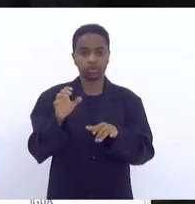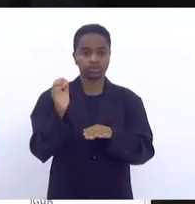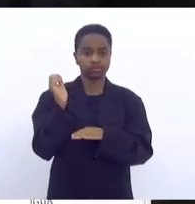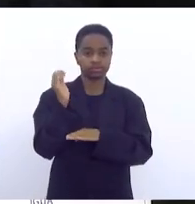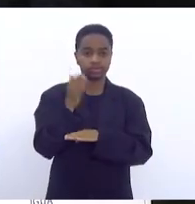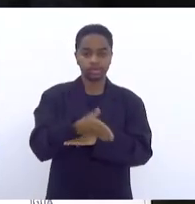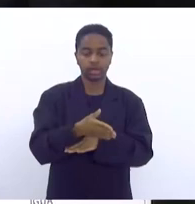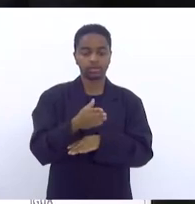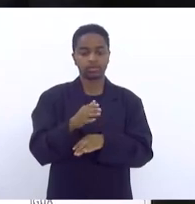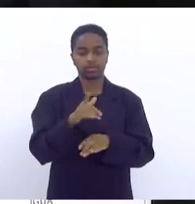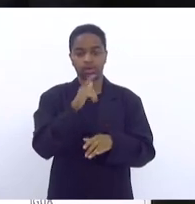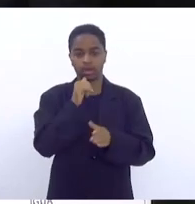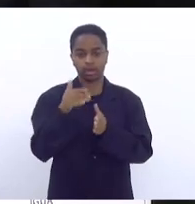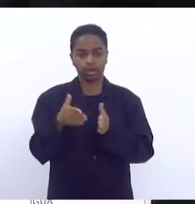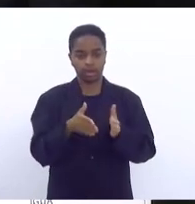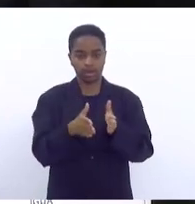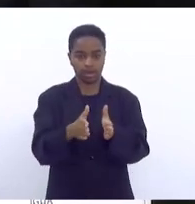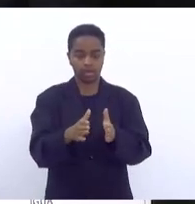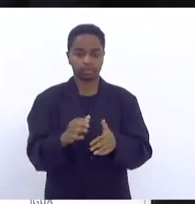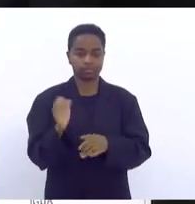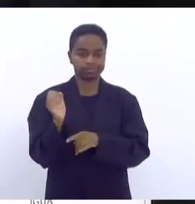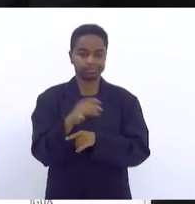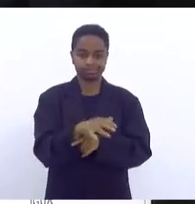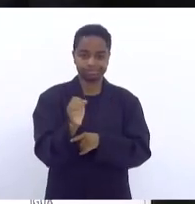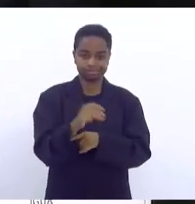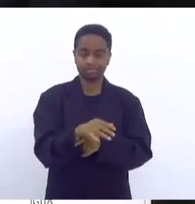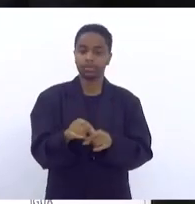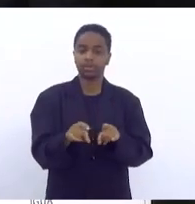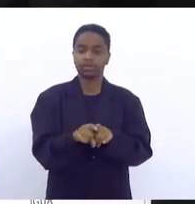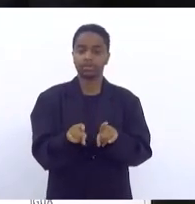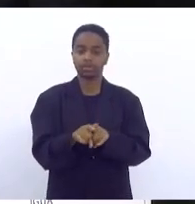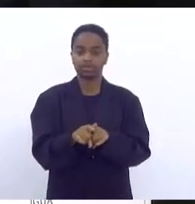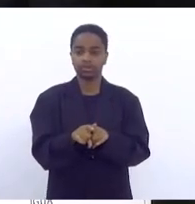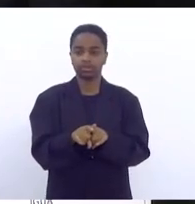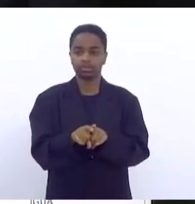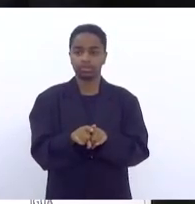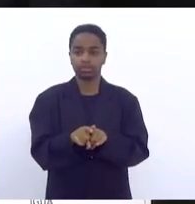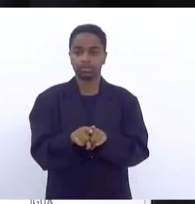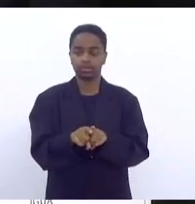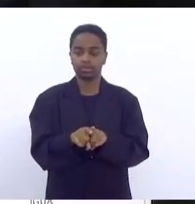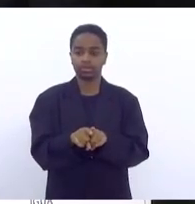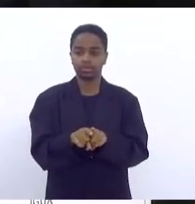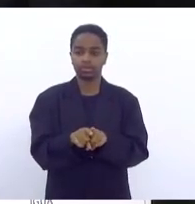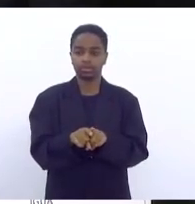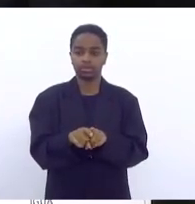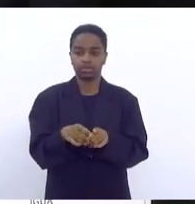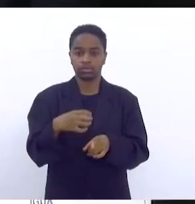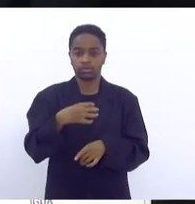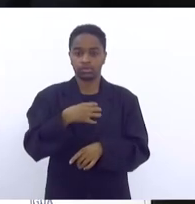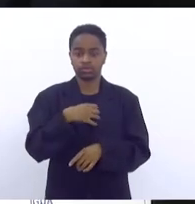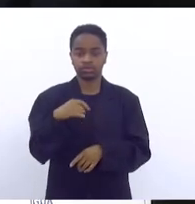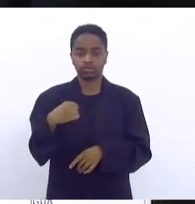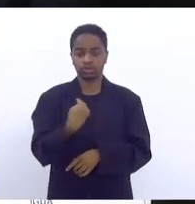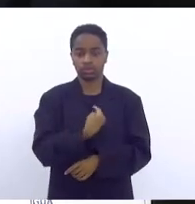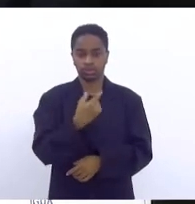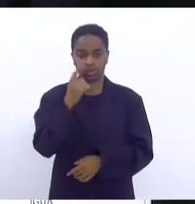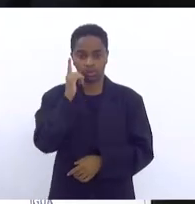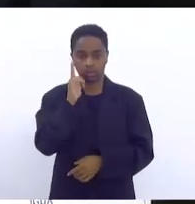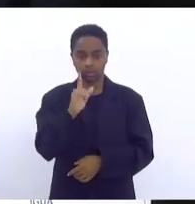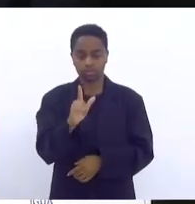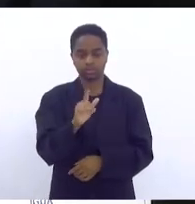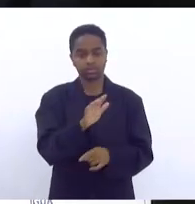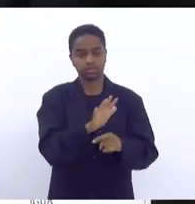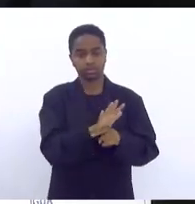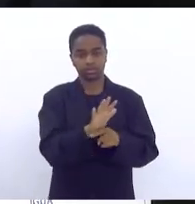Lagoas e enfim eh a forma com a qual a gente pode melhor colaborar com